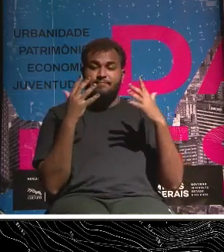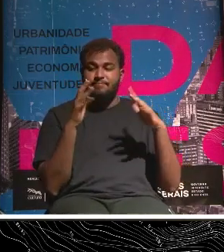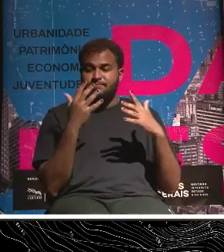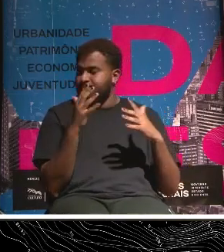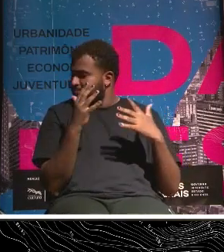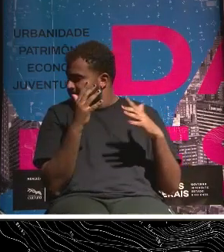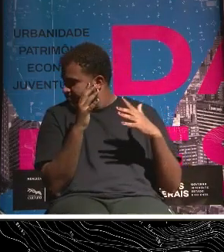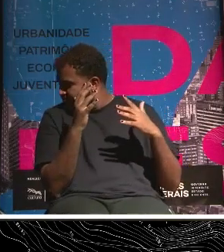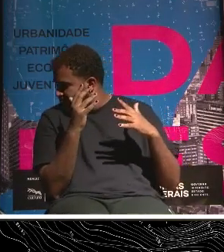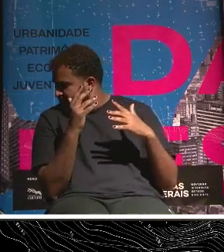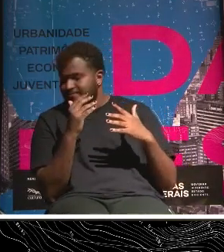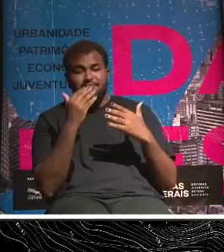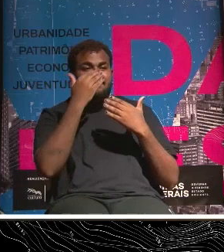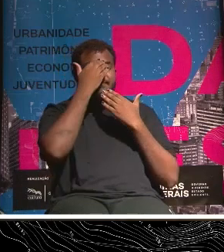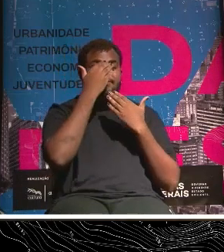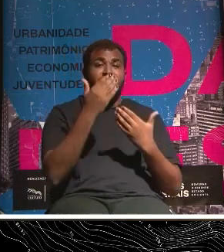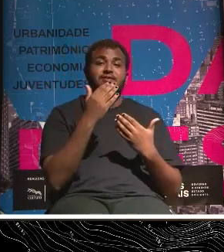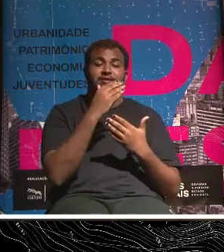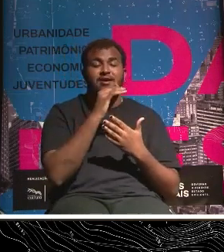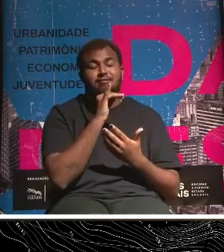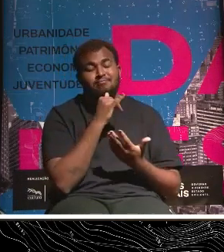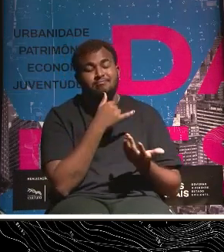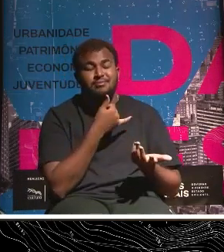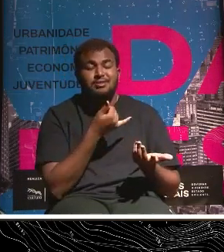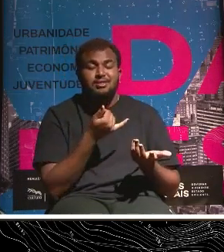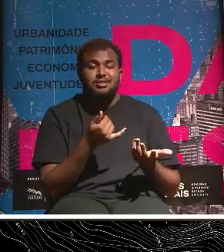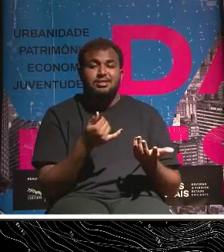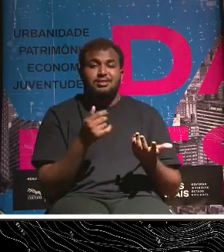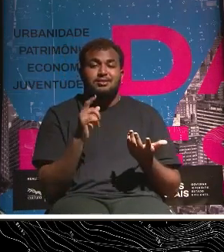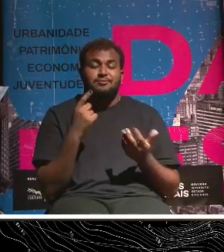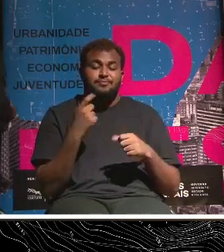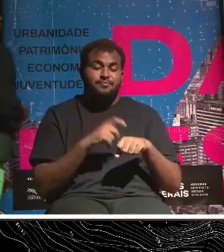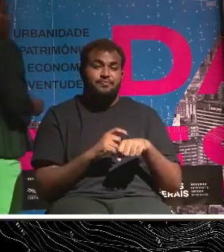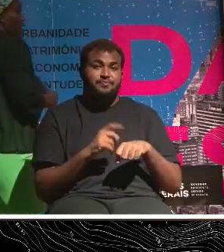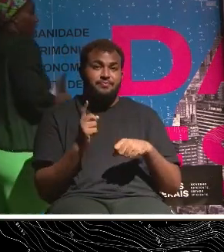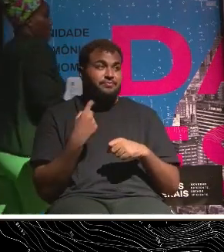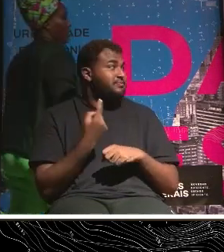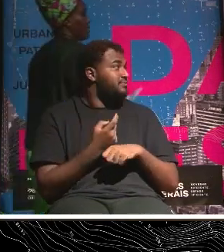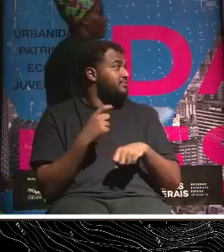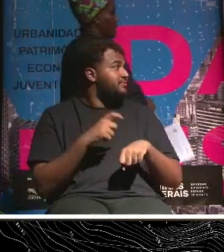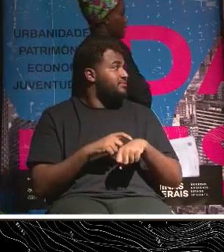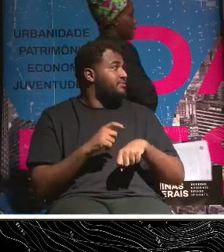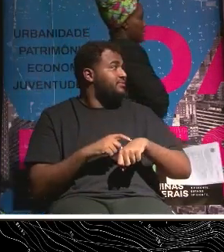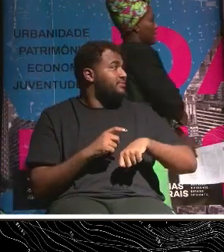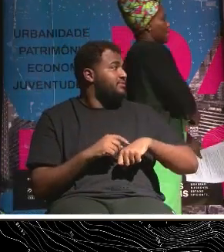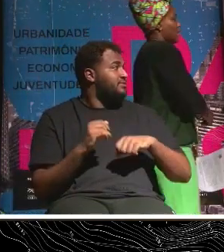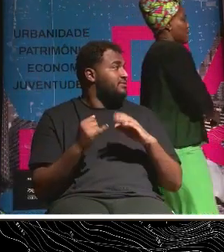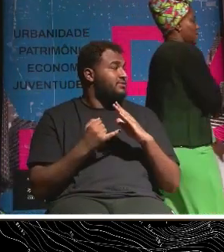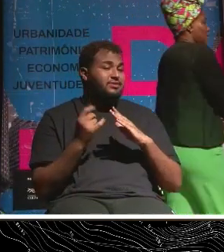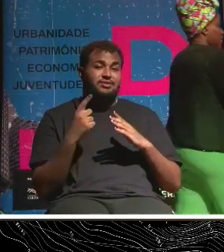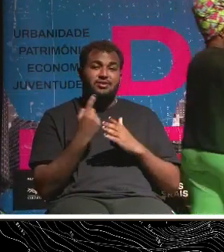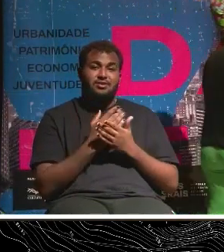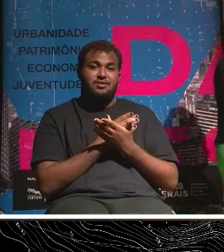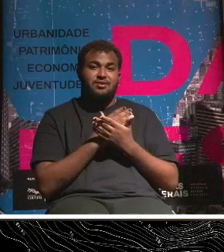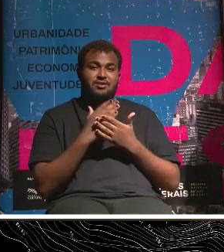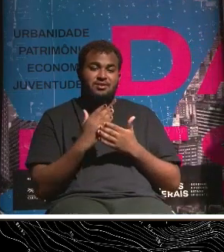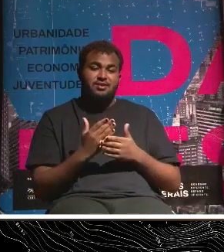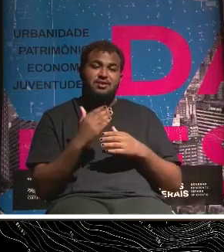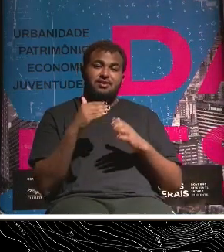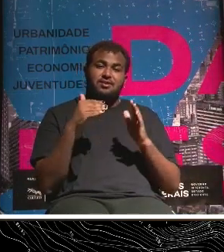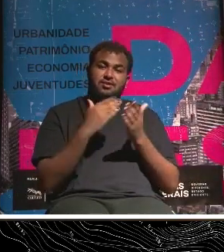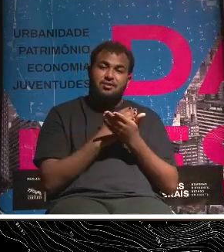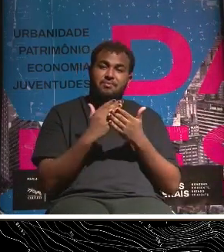Obrigado, Dani. Bom, infelizmente, o nosso mundo moderno é regido pelo tempo da indústria. A gente tem horário para começar, horário para